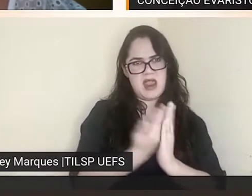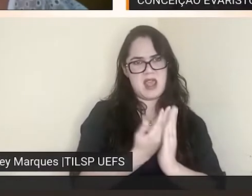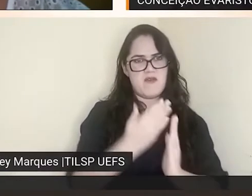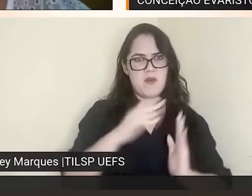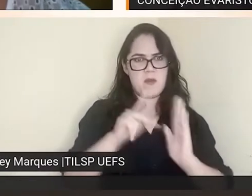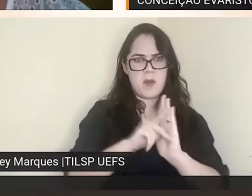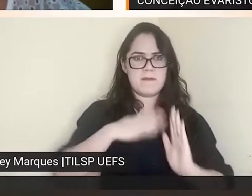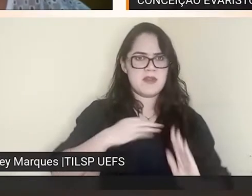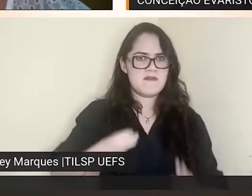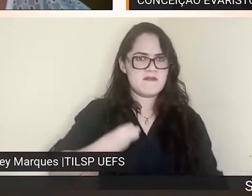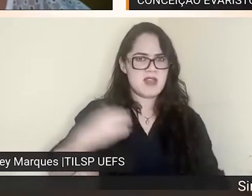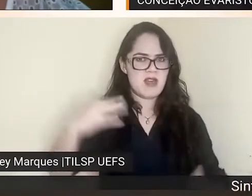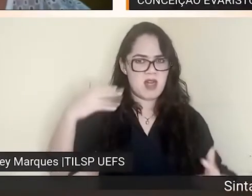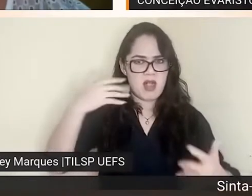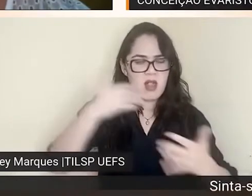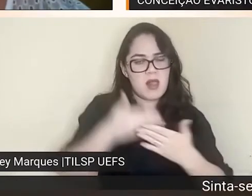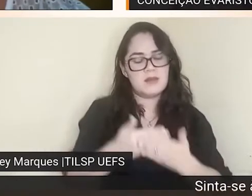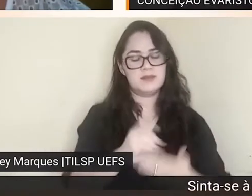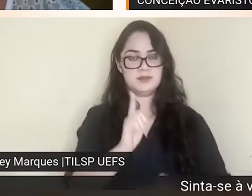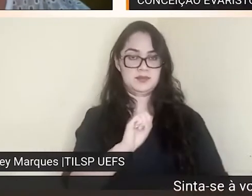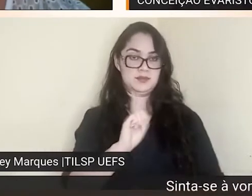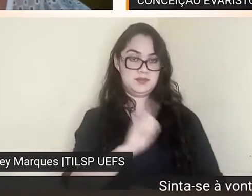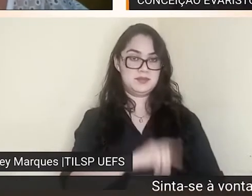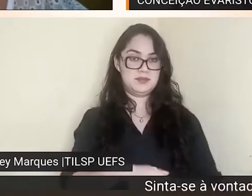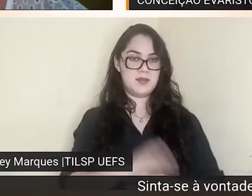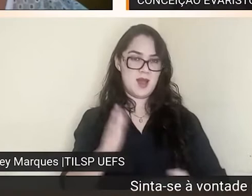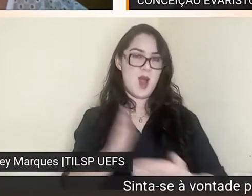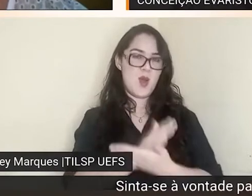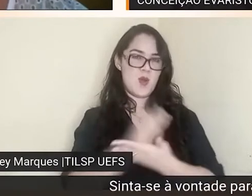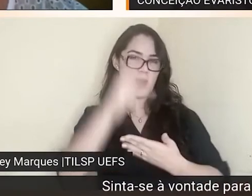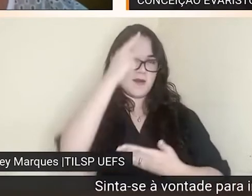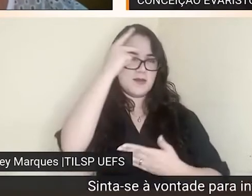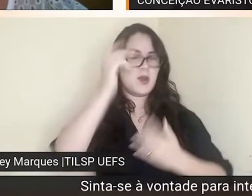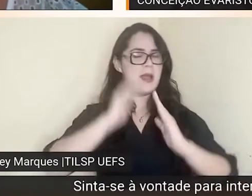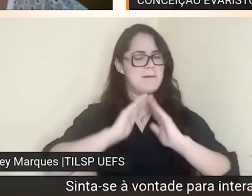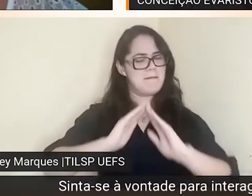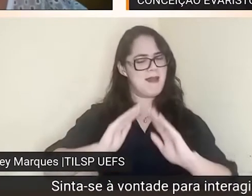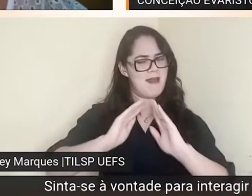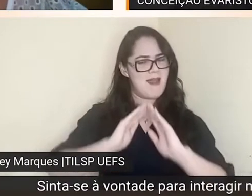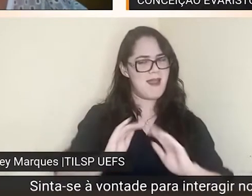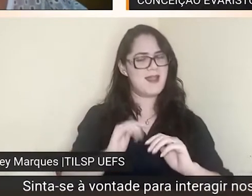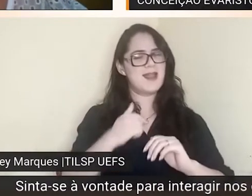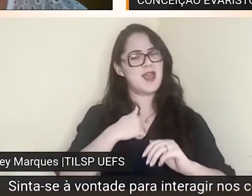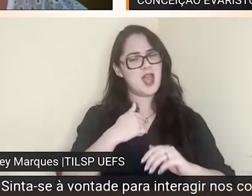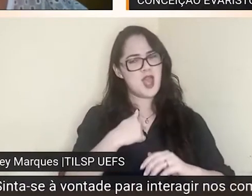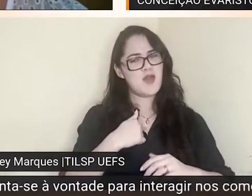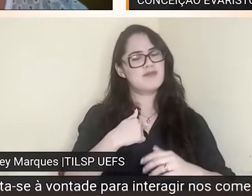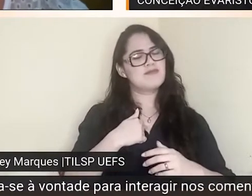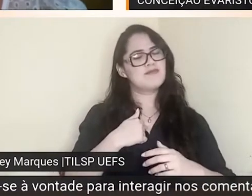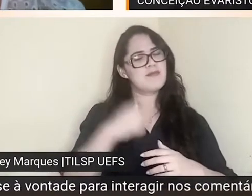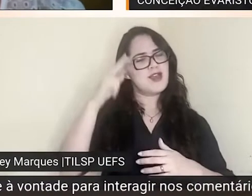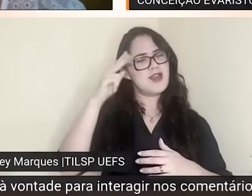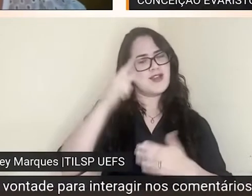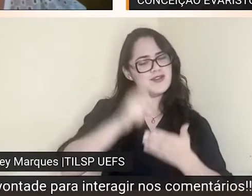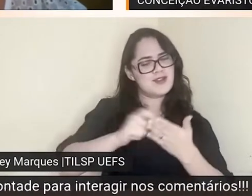biografia. As pessoas têm até me pedido, né, de vez em quando, para eu escrever